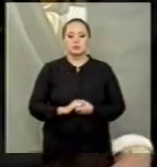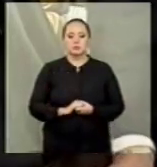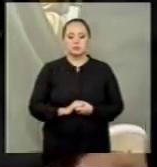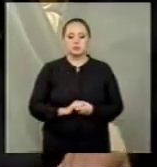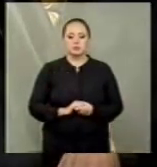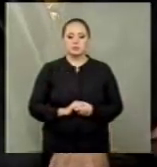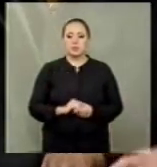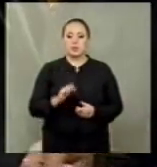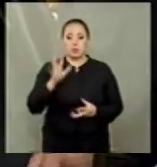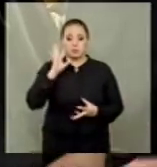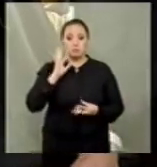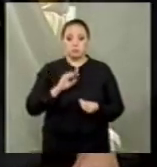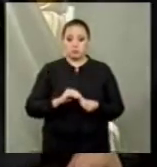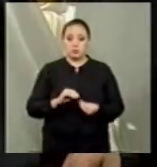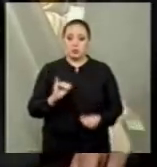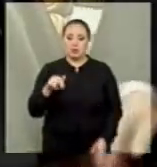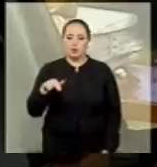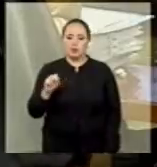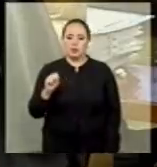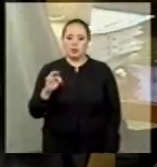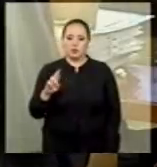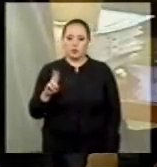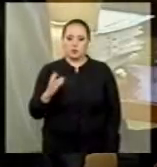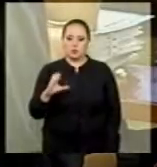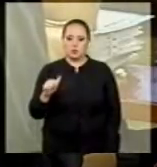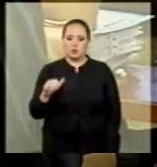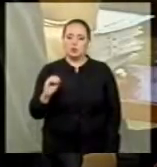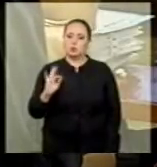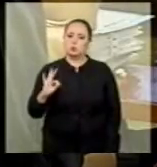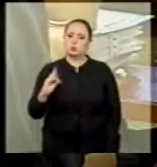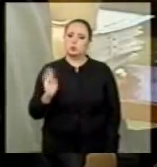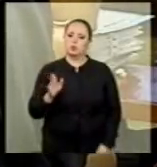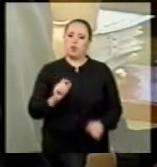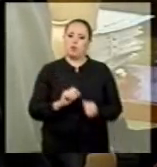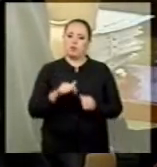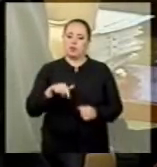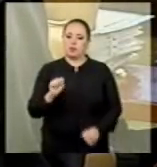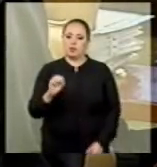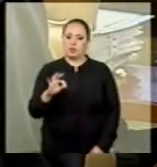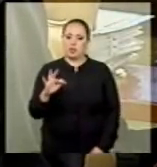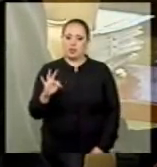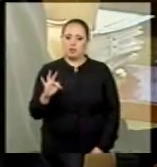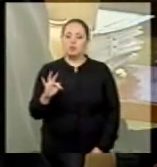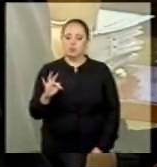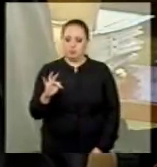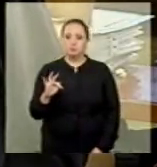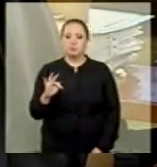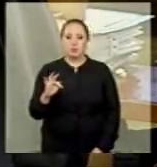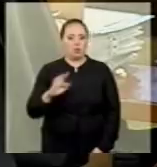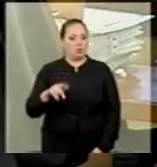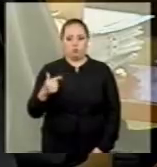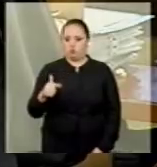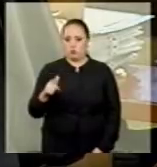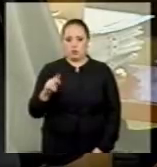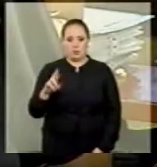Já foi concluída a instrução, toda ela realizada aqui no âmbito do Supremo Tribunal Federal. Não há